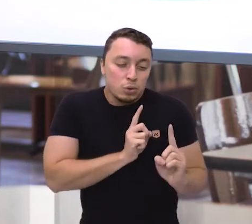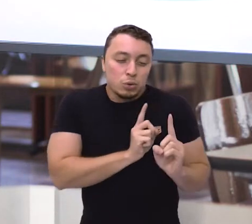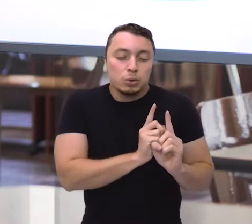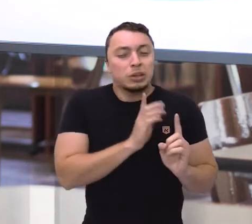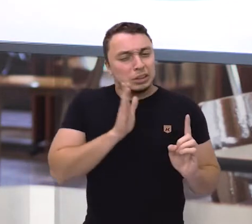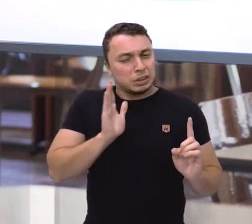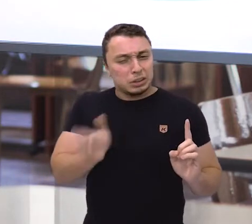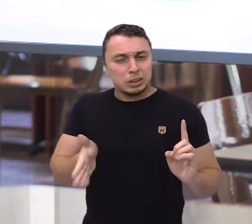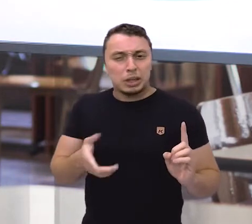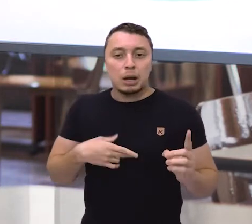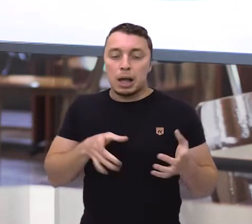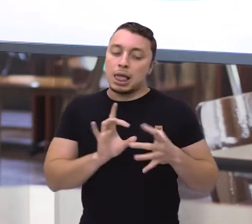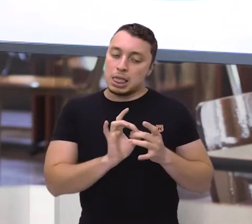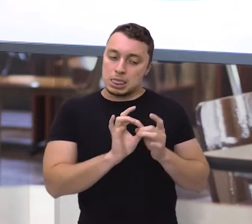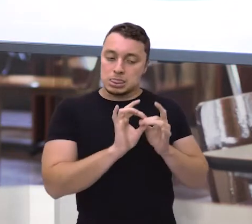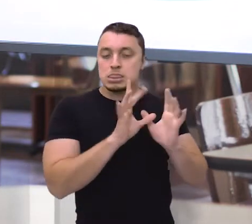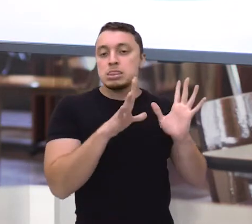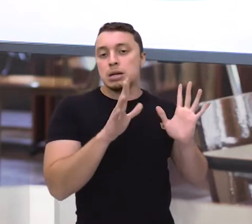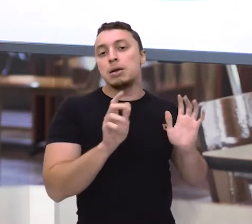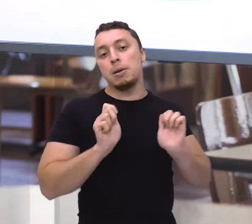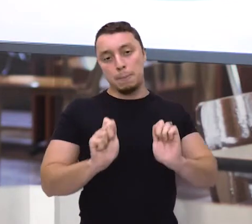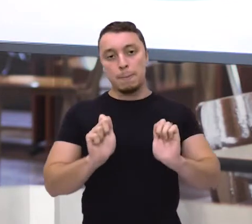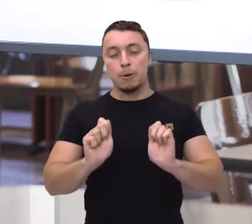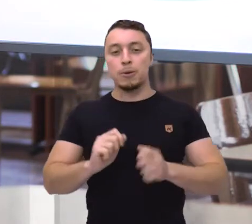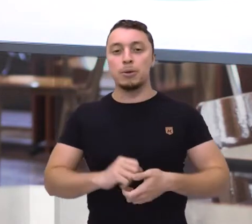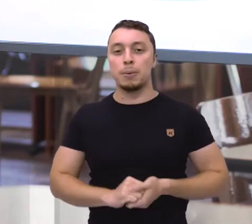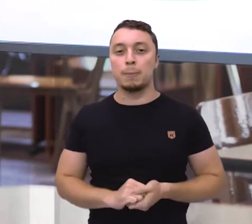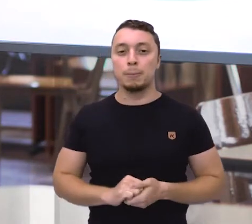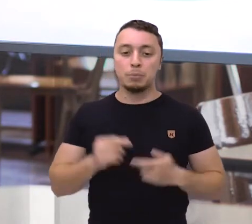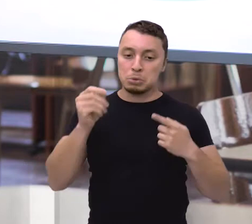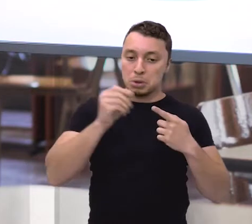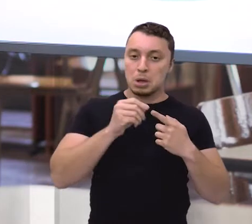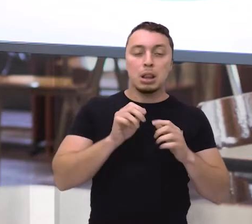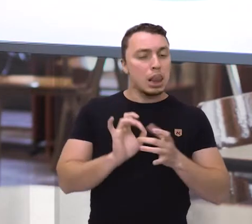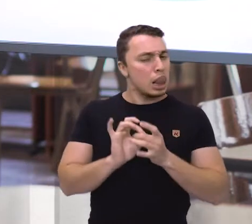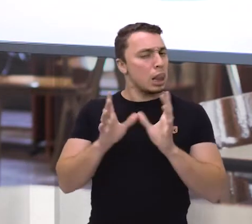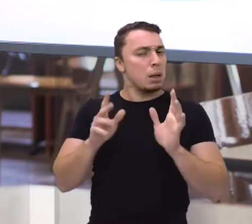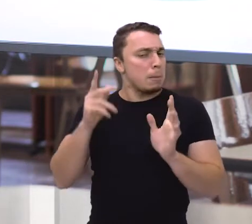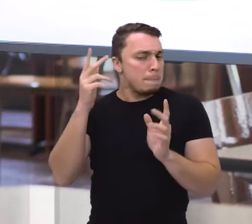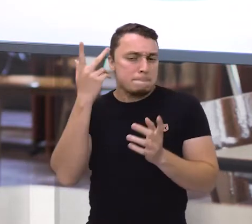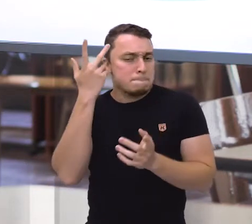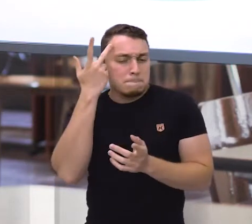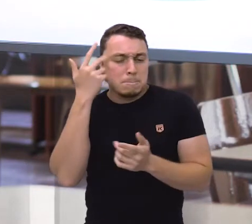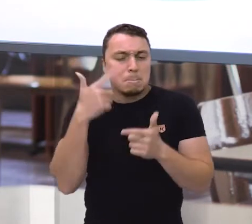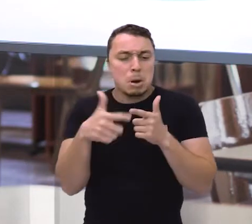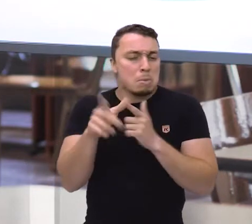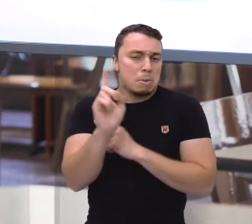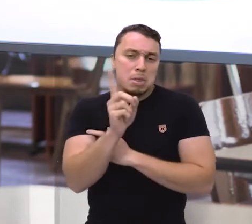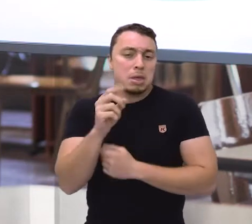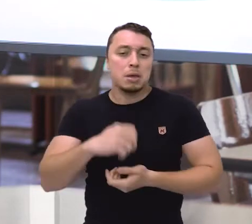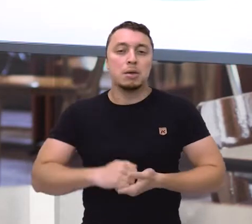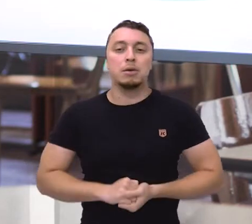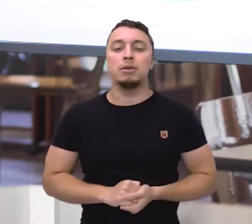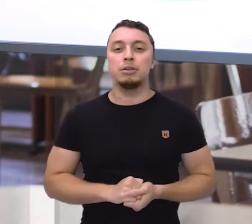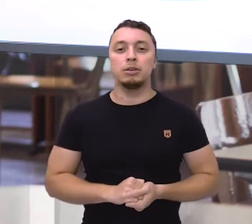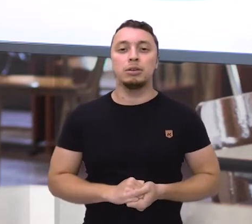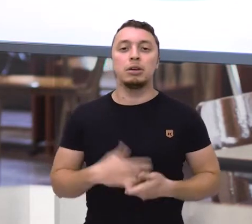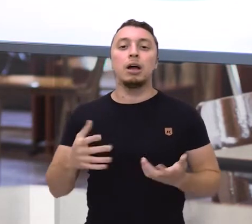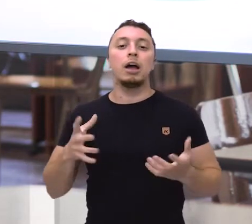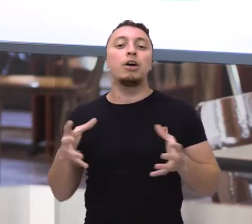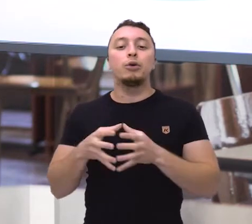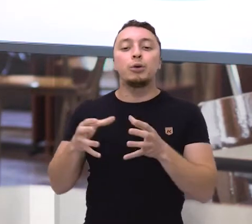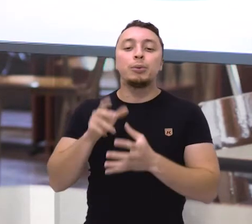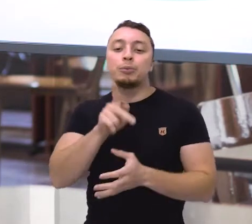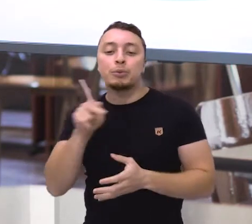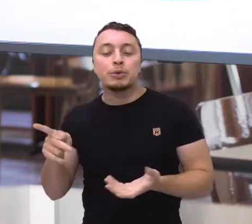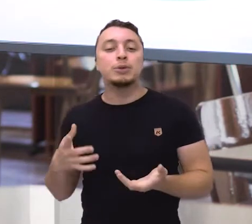e permite essa linguagem, o internetês é permitido. Não há problema algum. Mas no momento que nós estamos no grupo, professores,